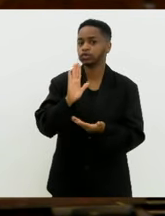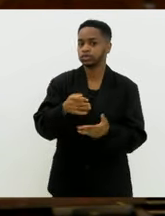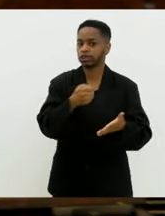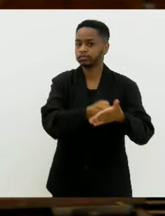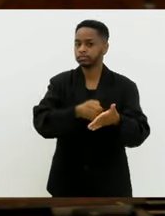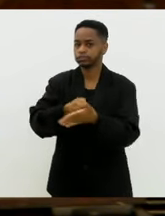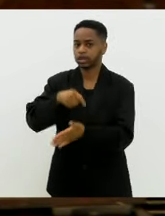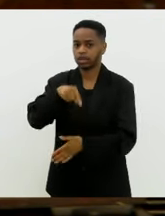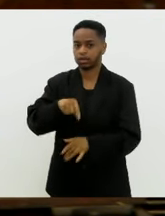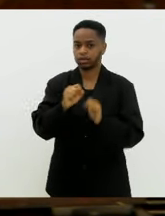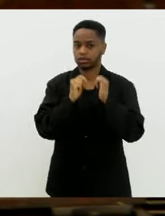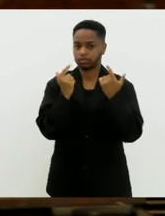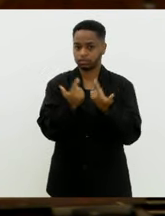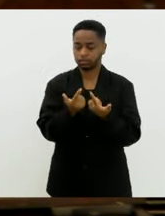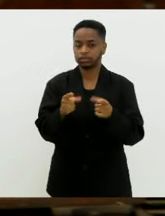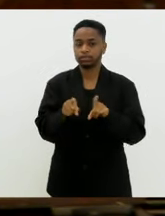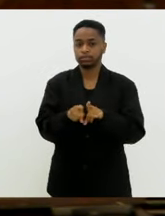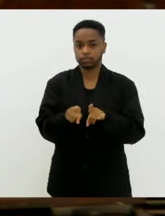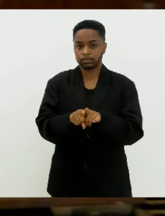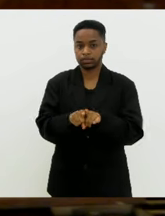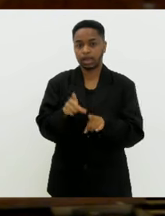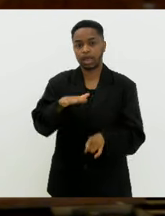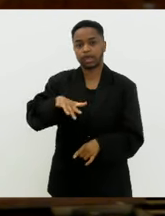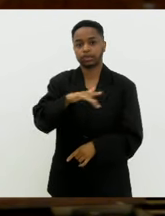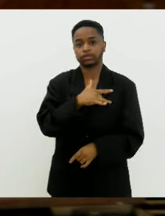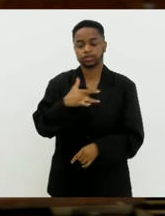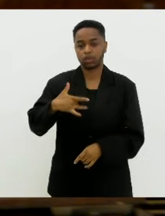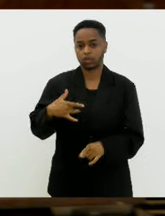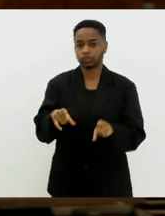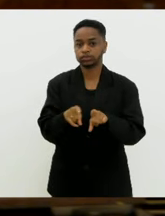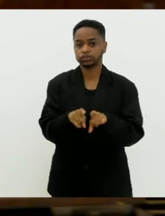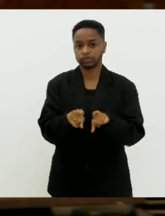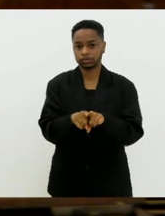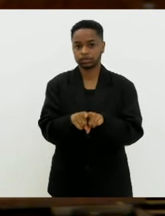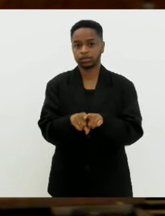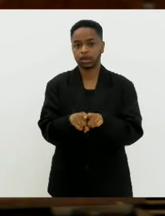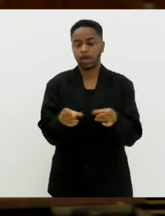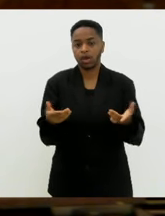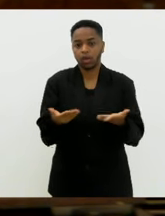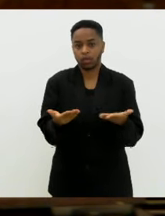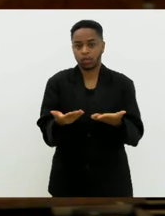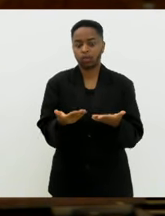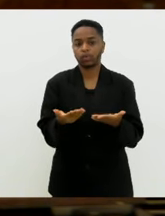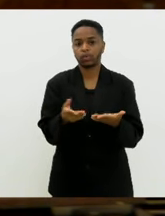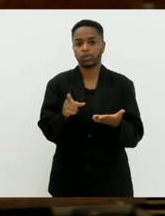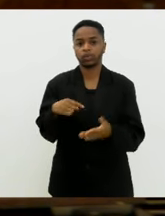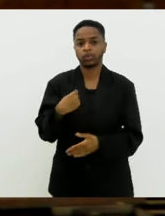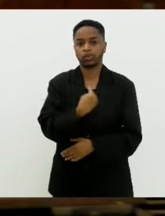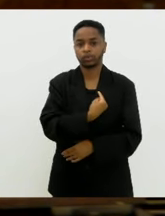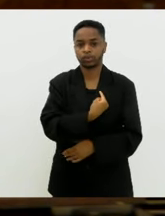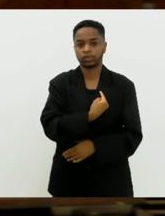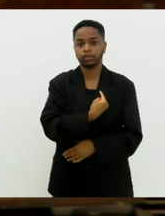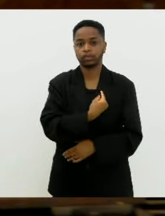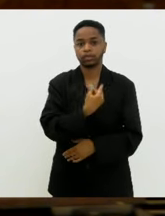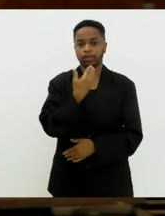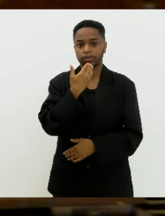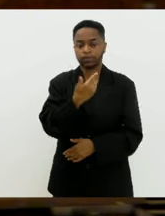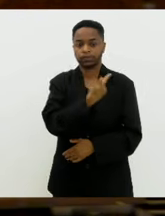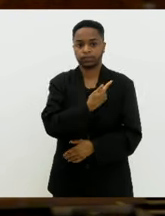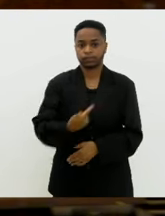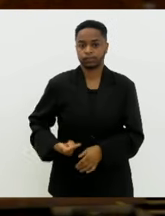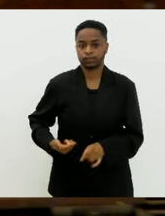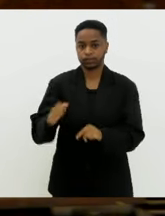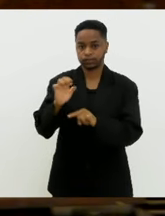casa. Aliás, no campo da saúde também, esse ano a gente vai cobrar que o governo do estado do Rio de